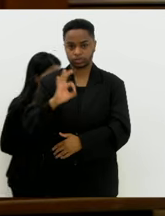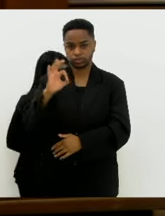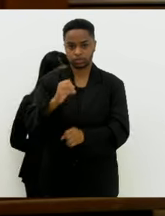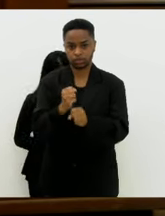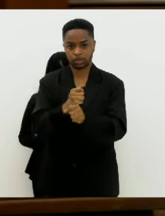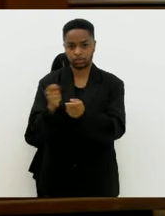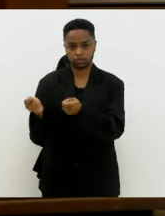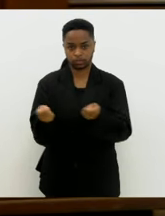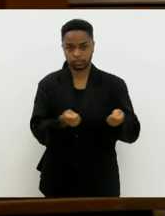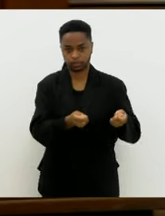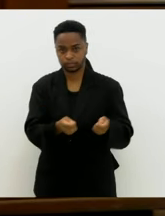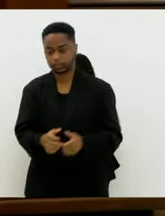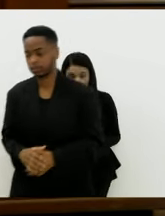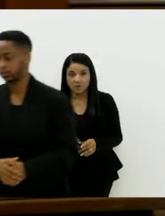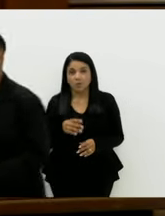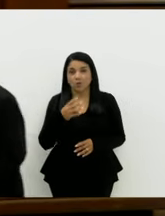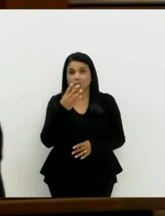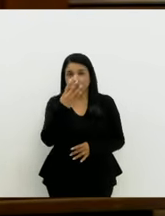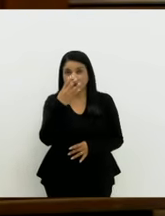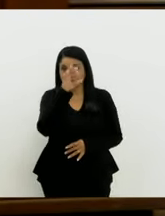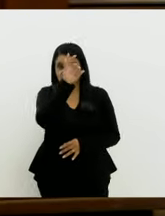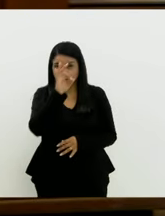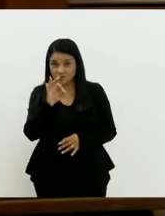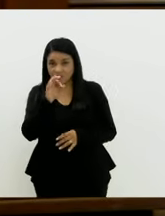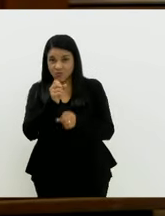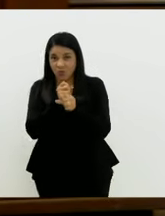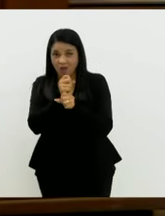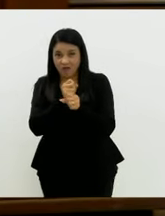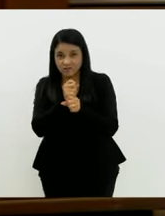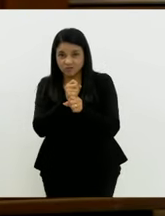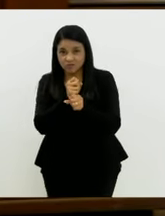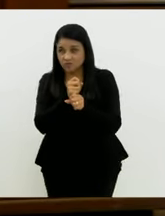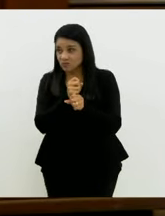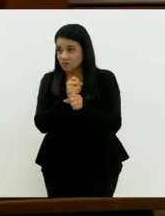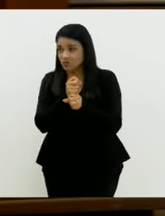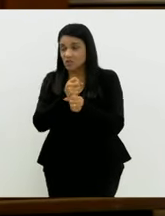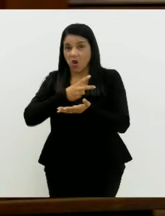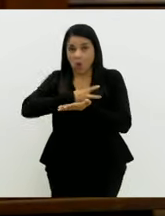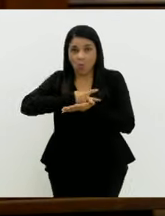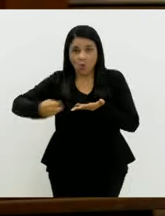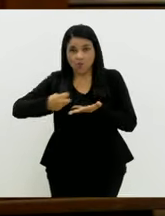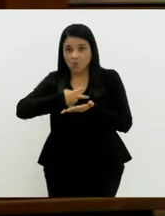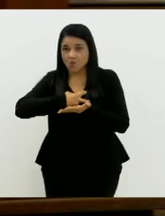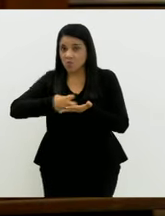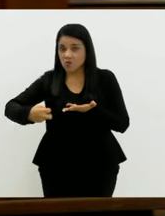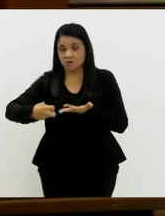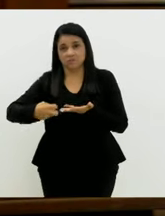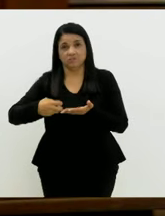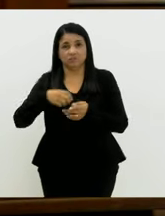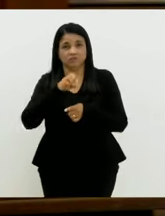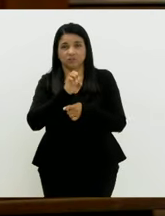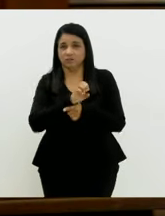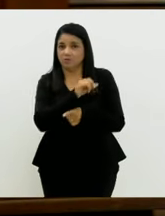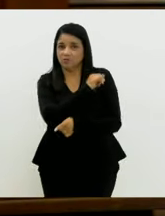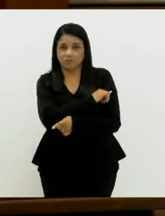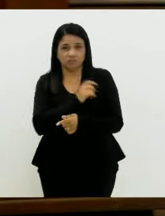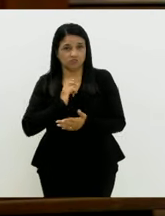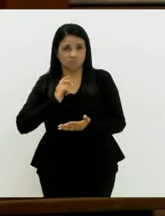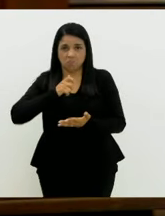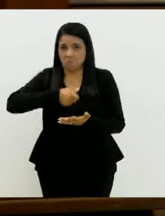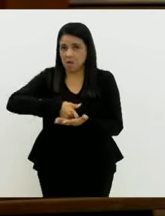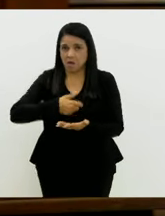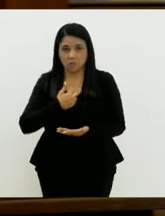ano. Isso é um estelionato. Nem o Estado do Rio de Janeiro pode pagar, nem